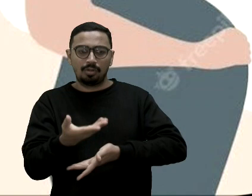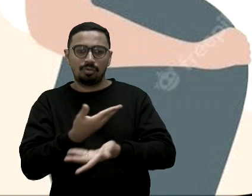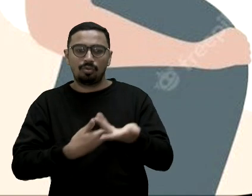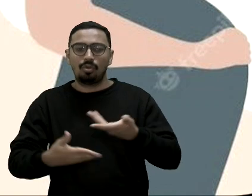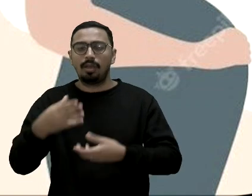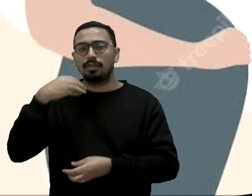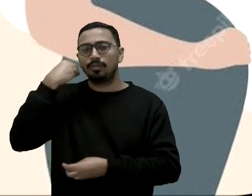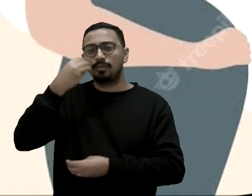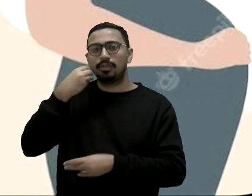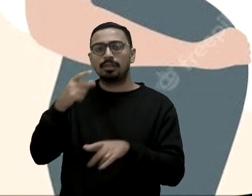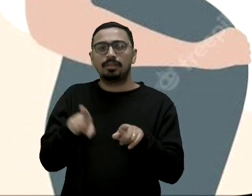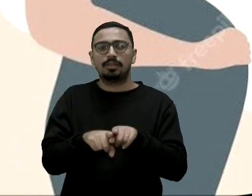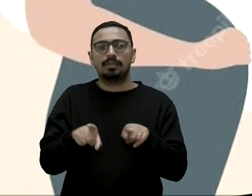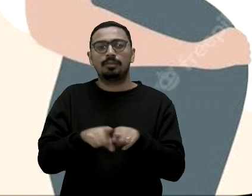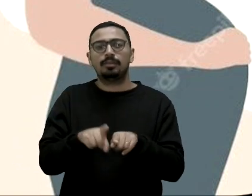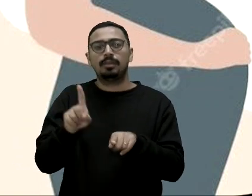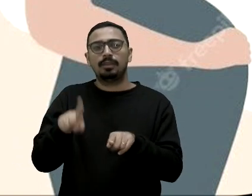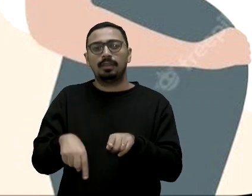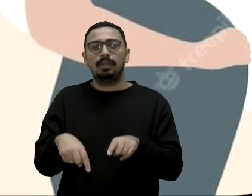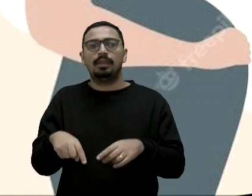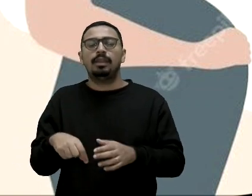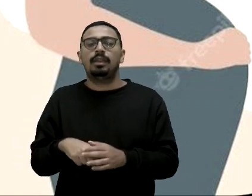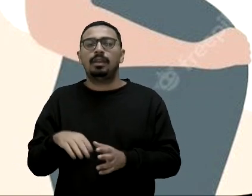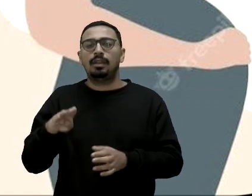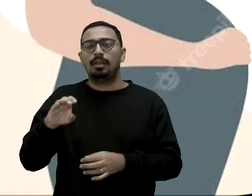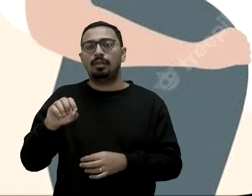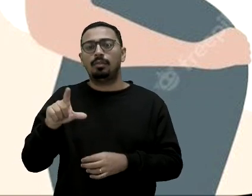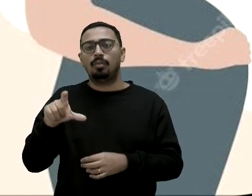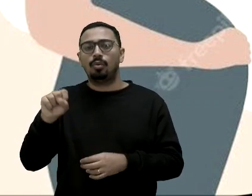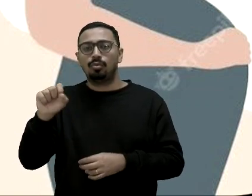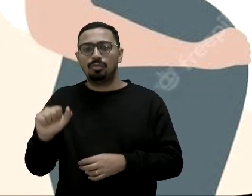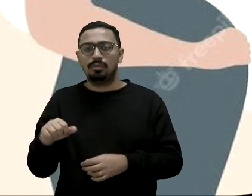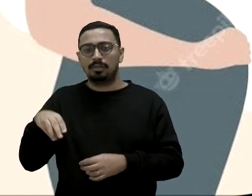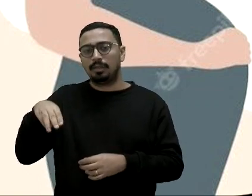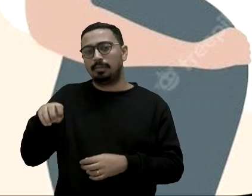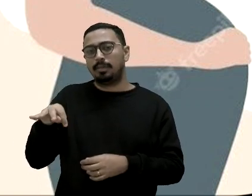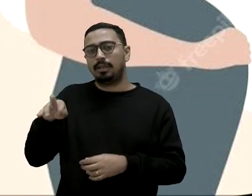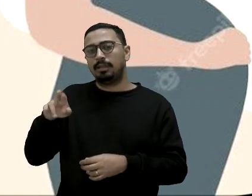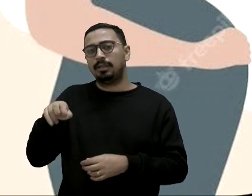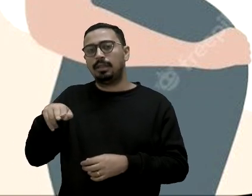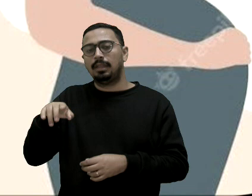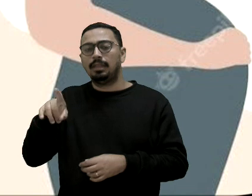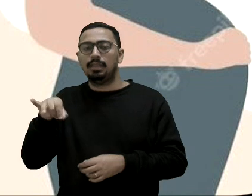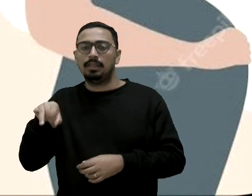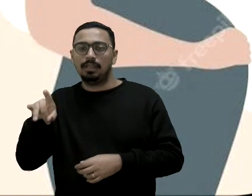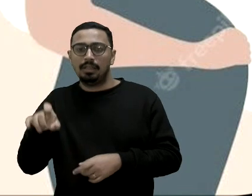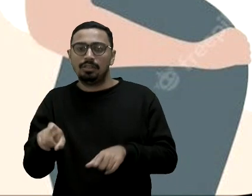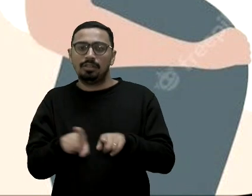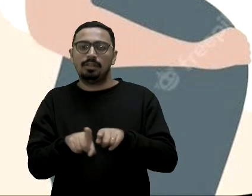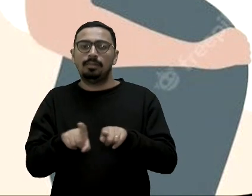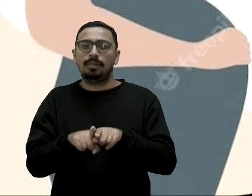bolsa maternidade, mais a fralda, que é um estímulo à realização do pré-natal corretamente.